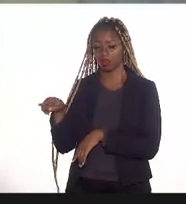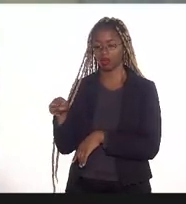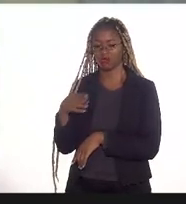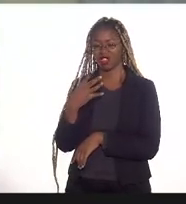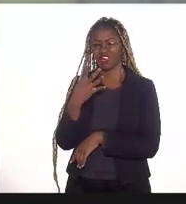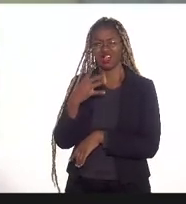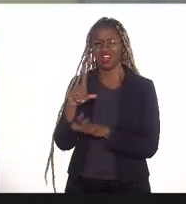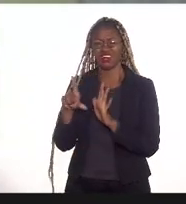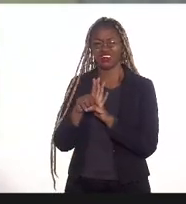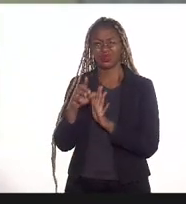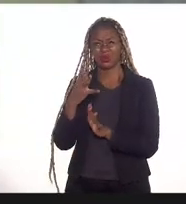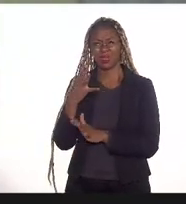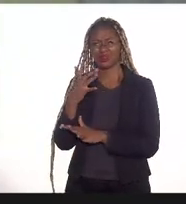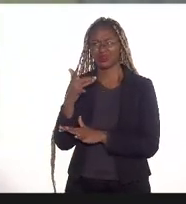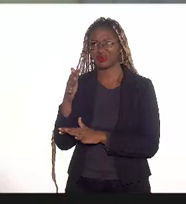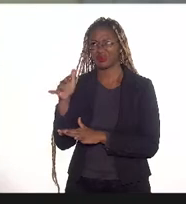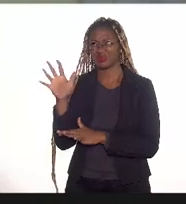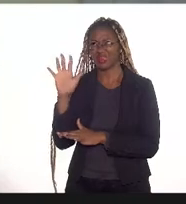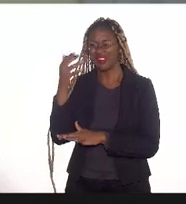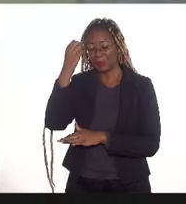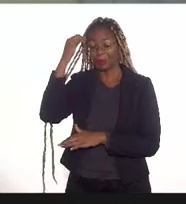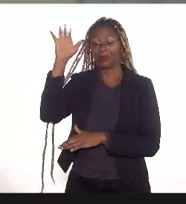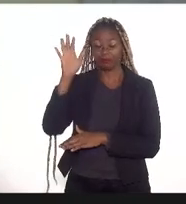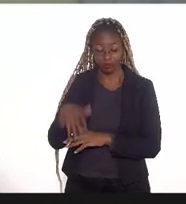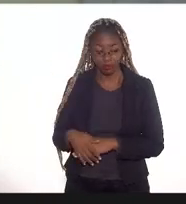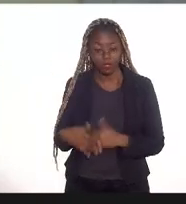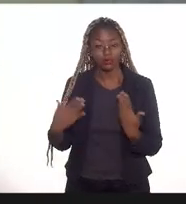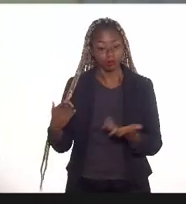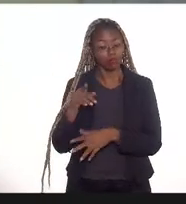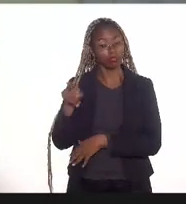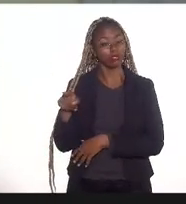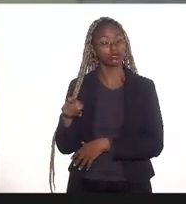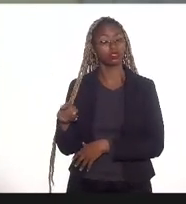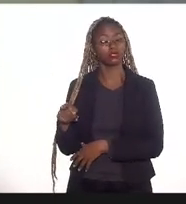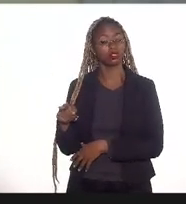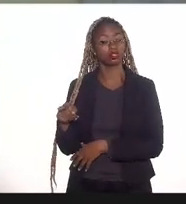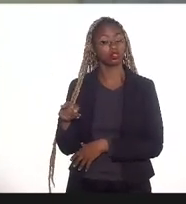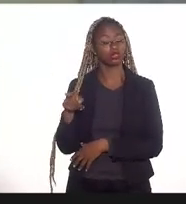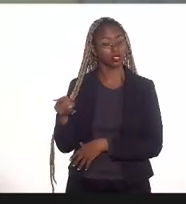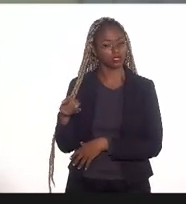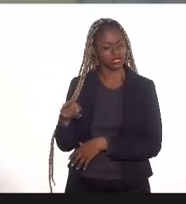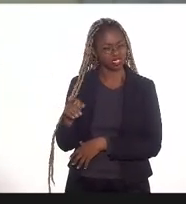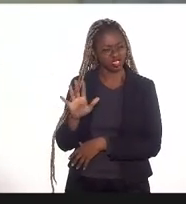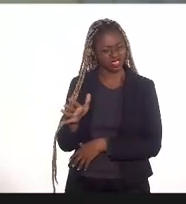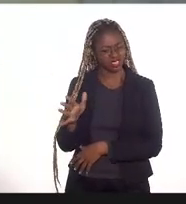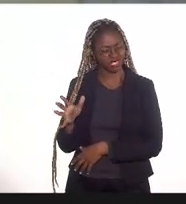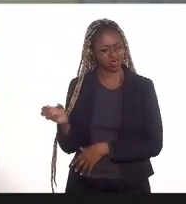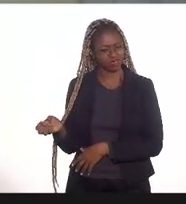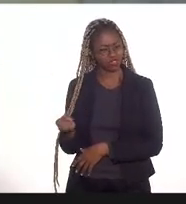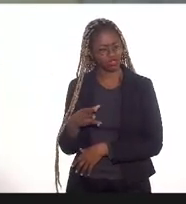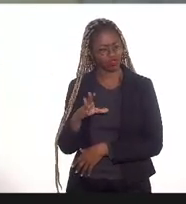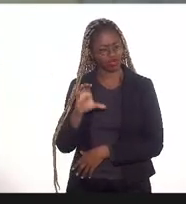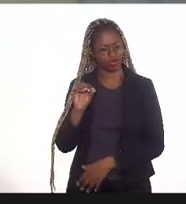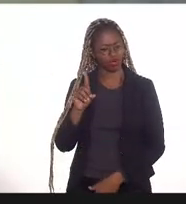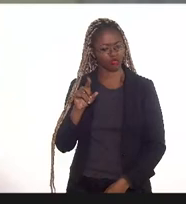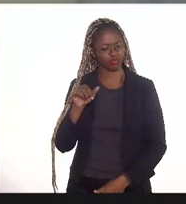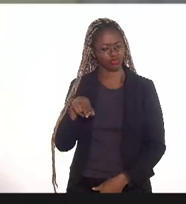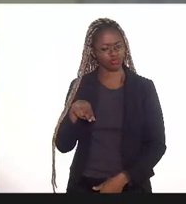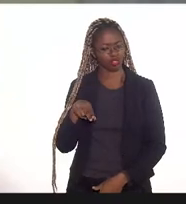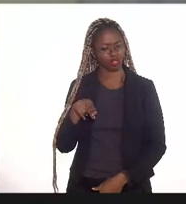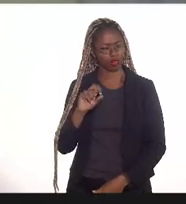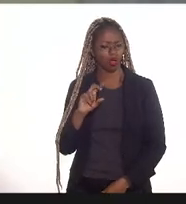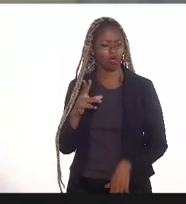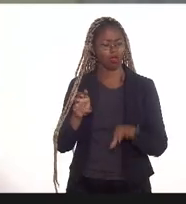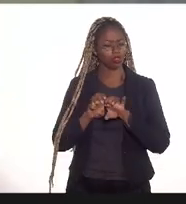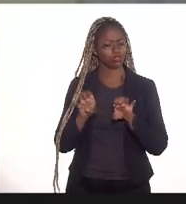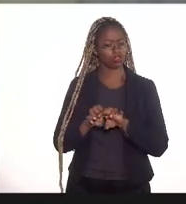pouco. Isso é uma inovação da Codim, Isso já era uma estrutura